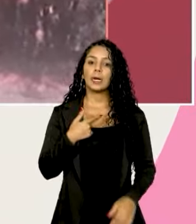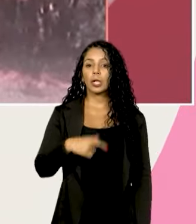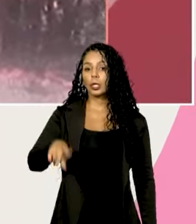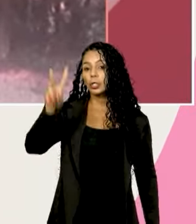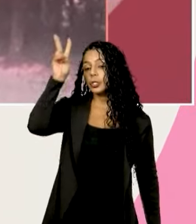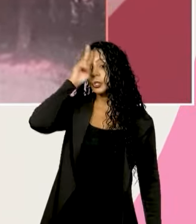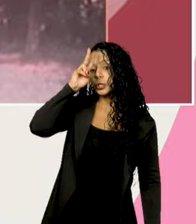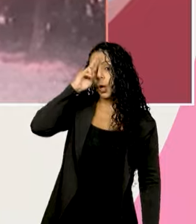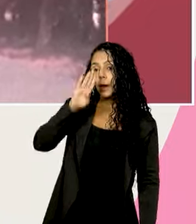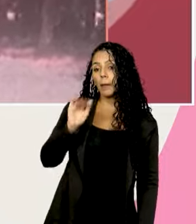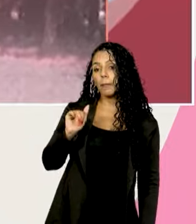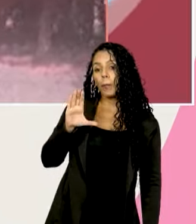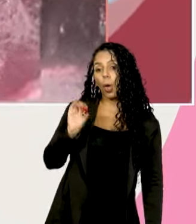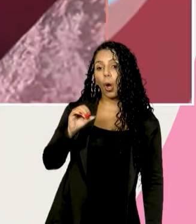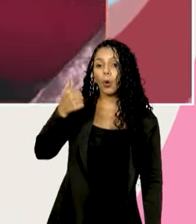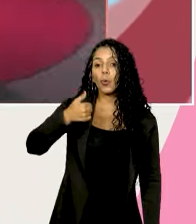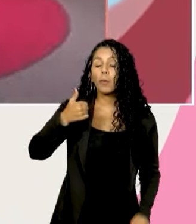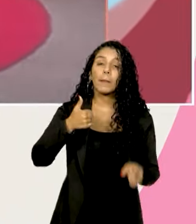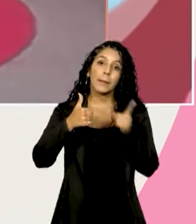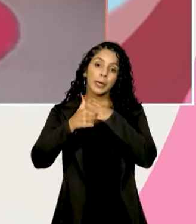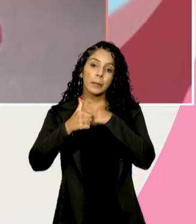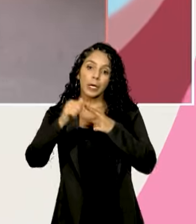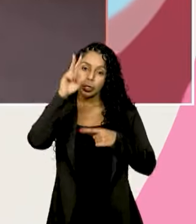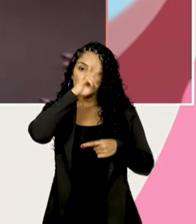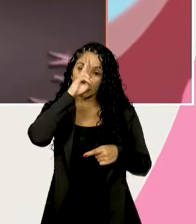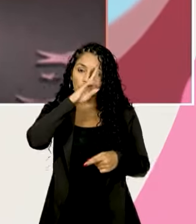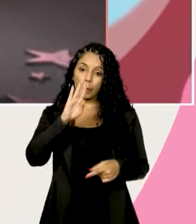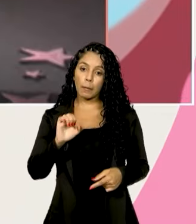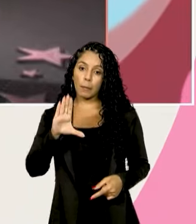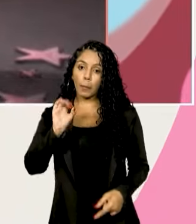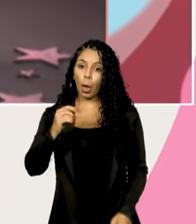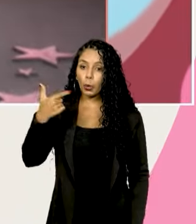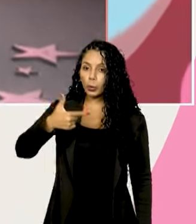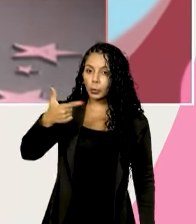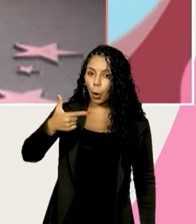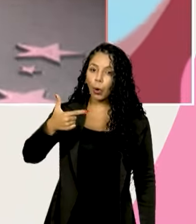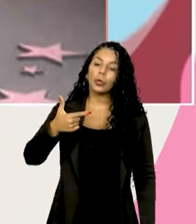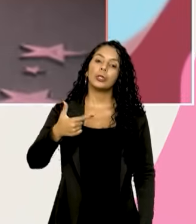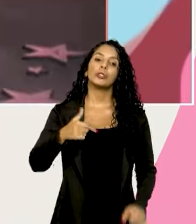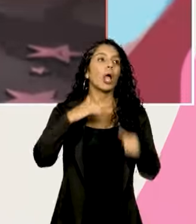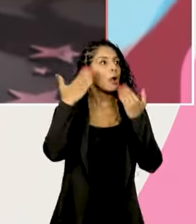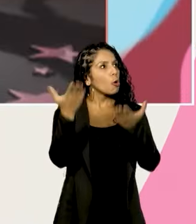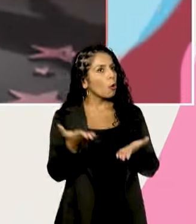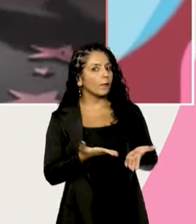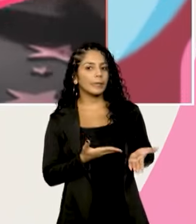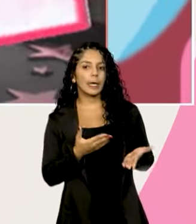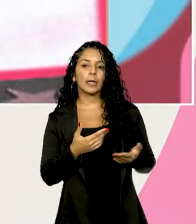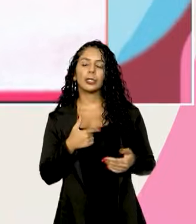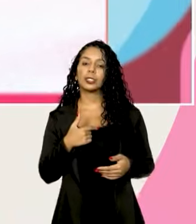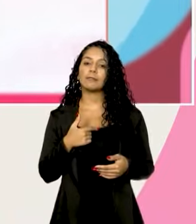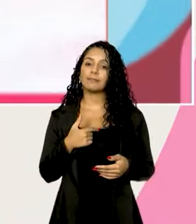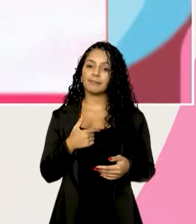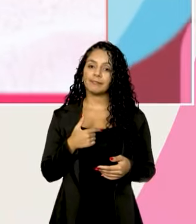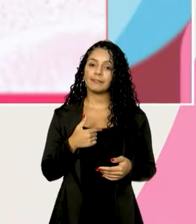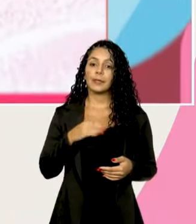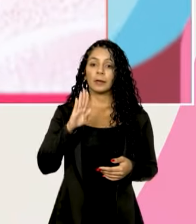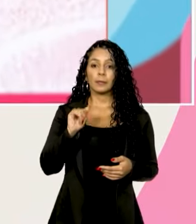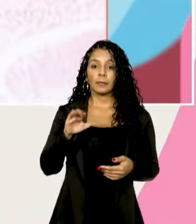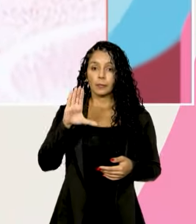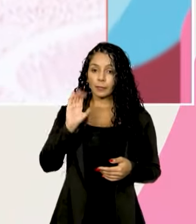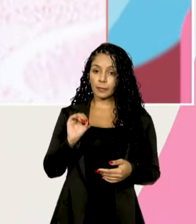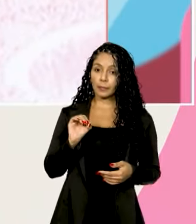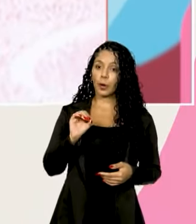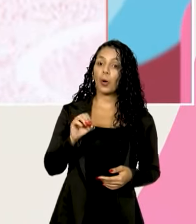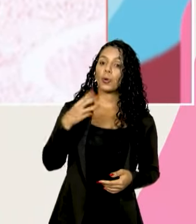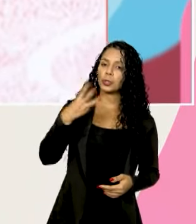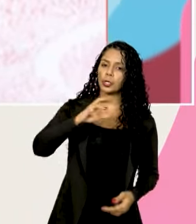história, bloco 1, a primeira história. Bloco 2, aí a gente ia para um convidado. Bloco, um convidado. Estamos vendo as imagens do